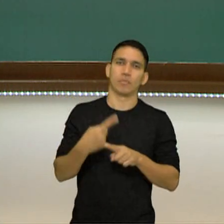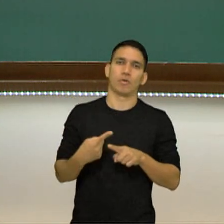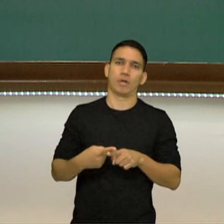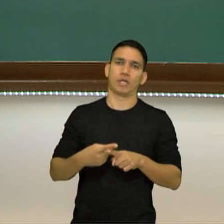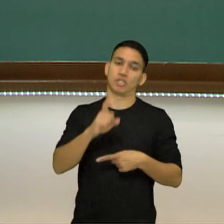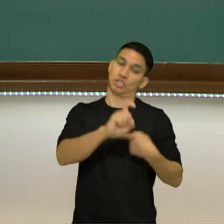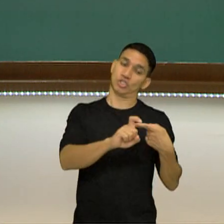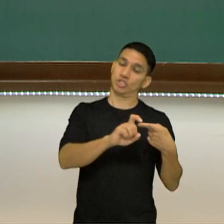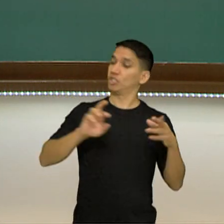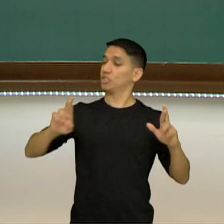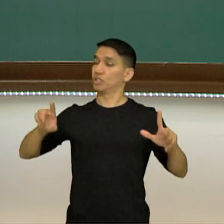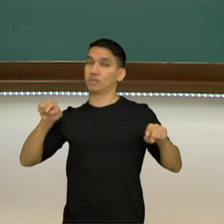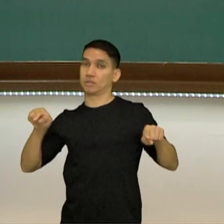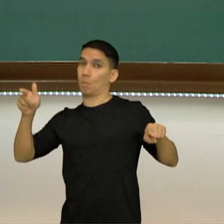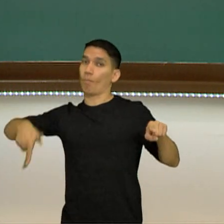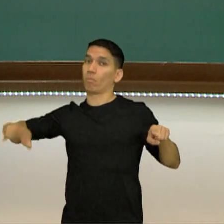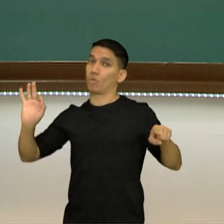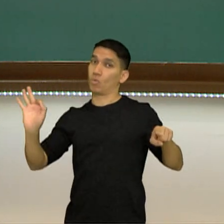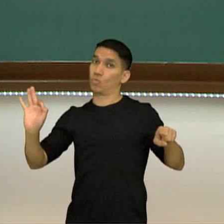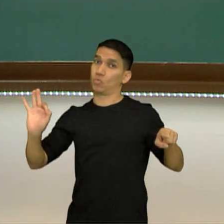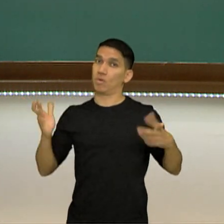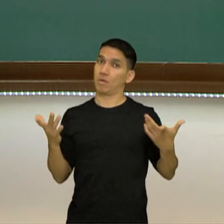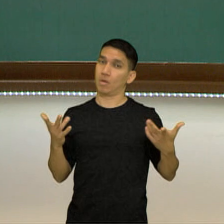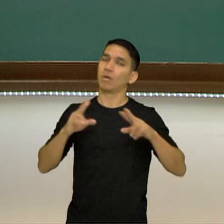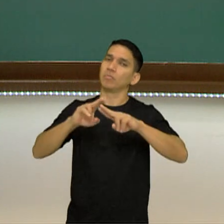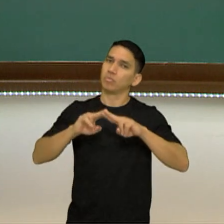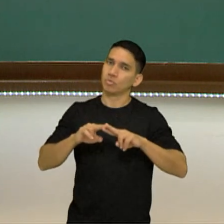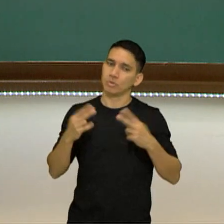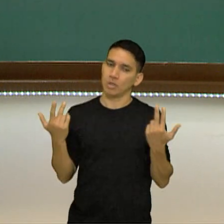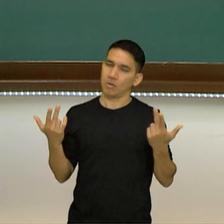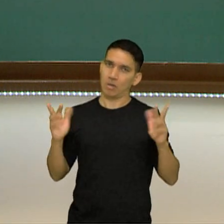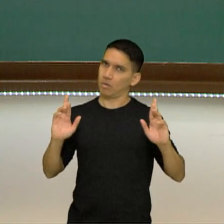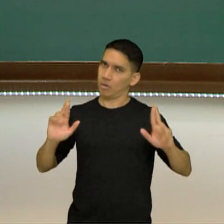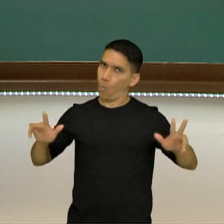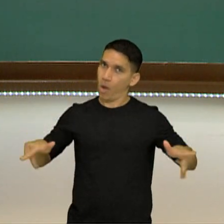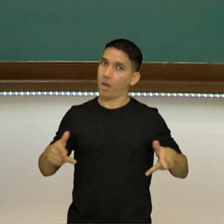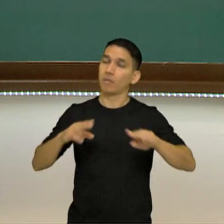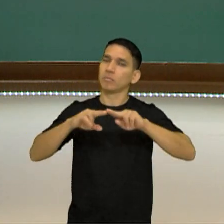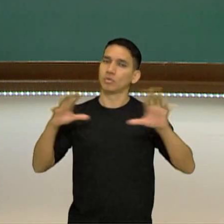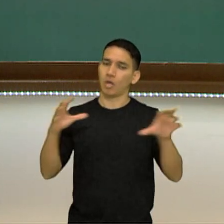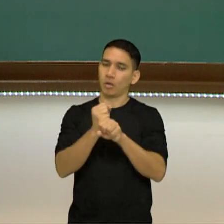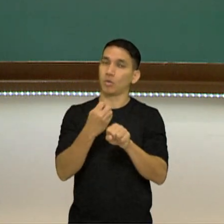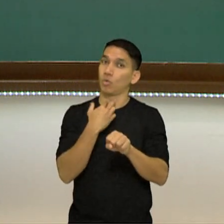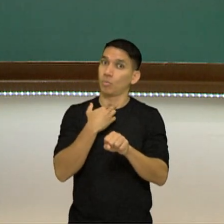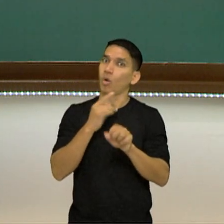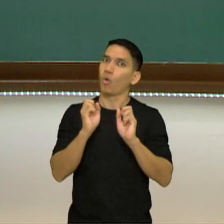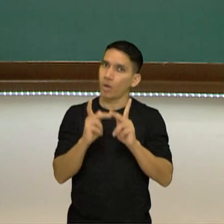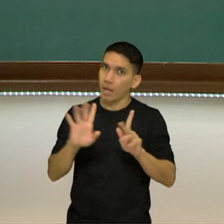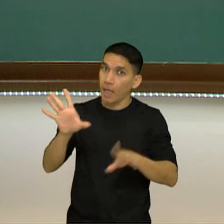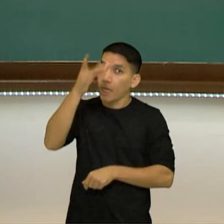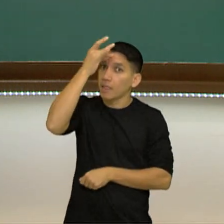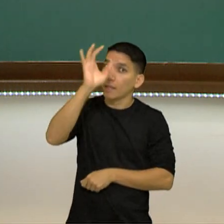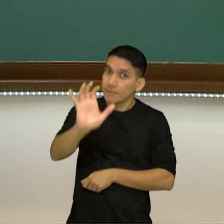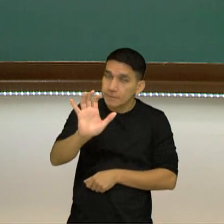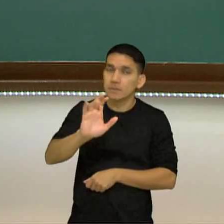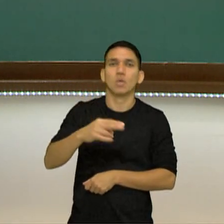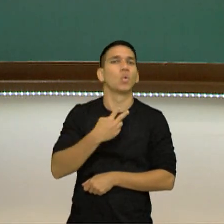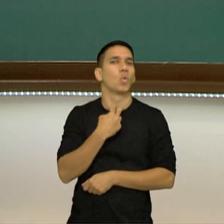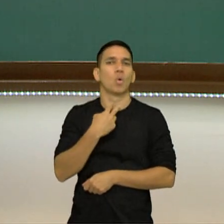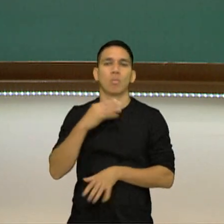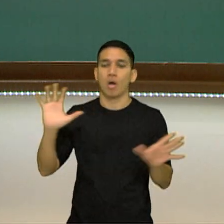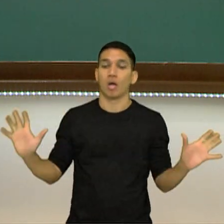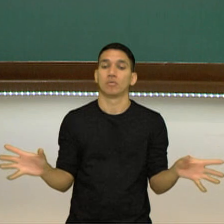X tá a partir dela não é mesmo e você não pode somar e pronto coloque isso na sua cabeça não posso juntar